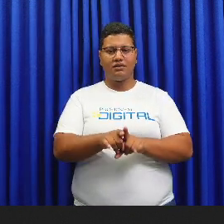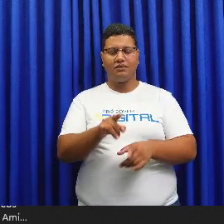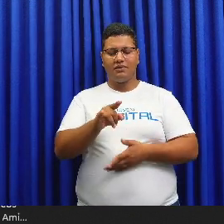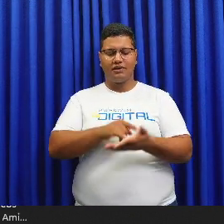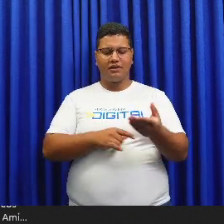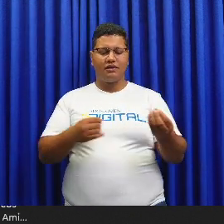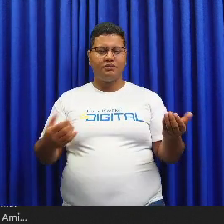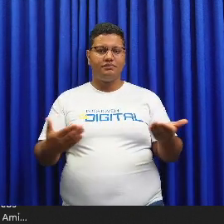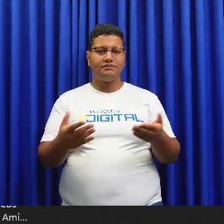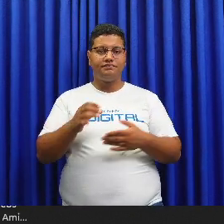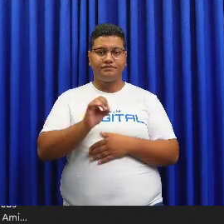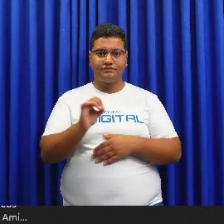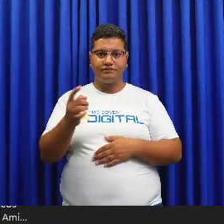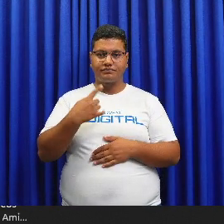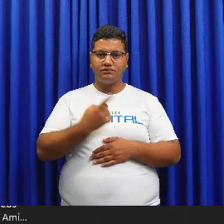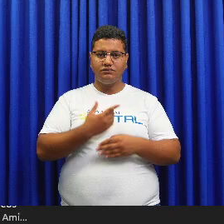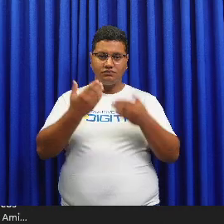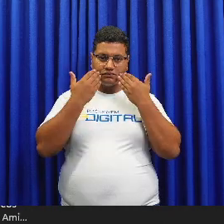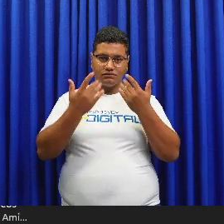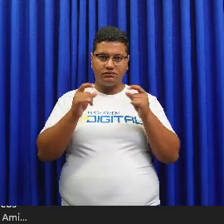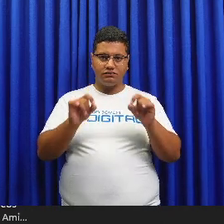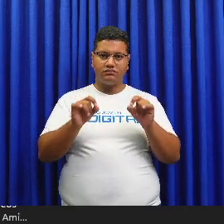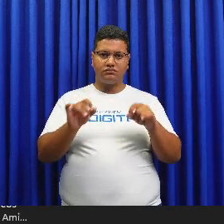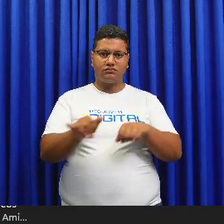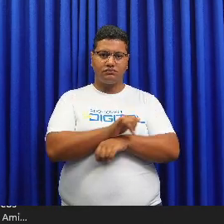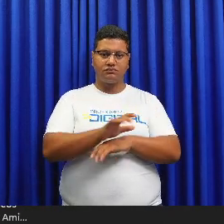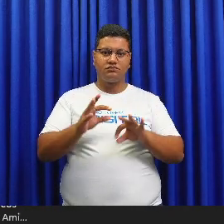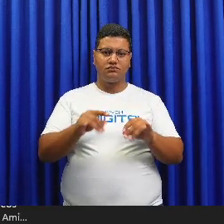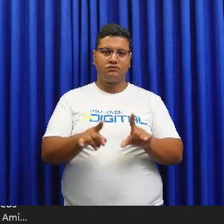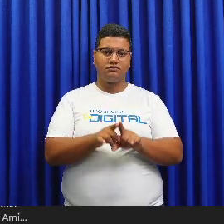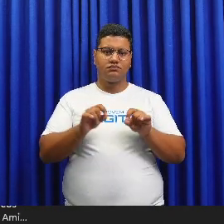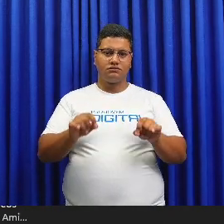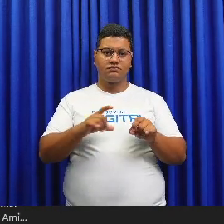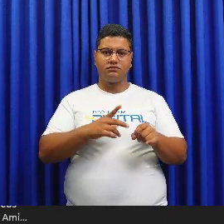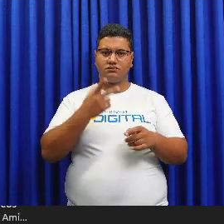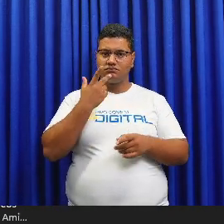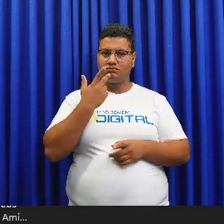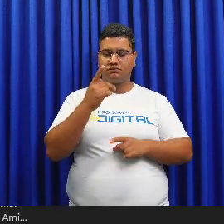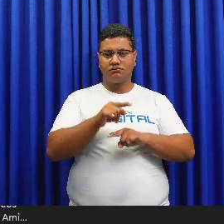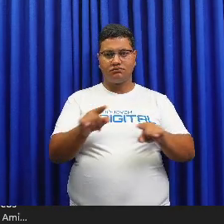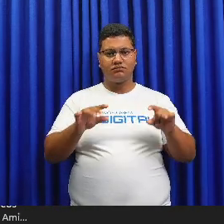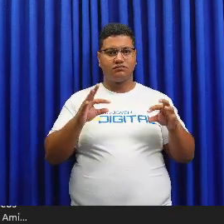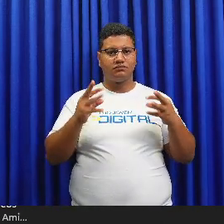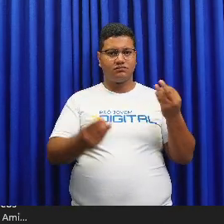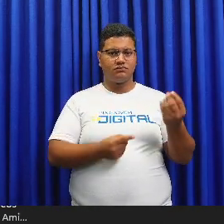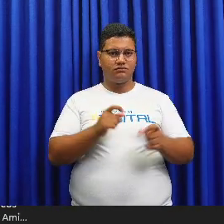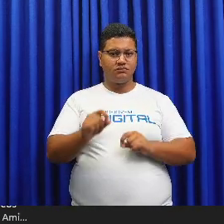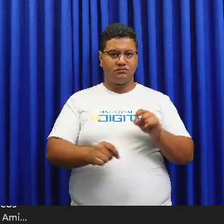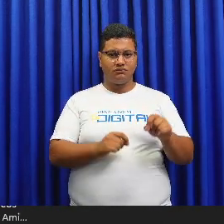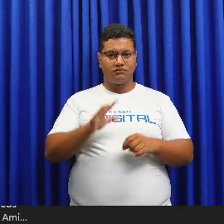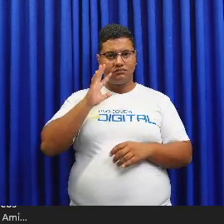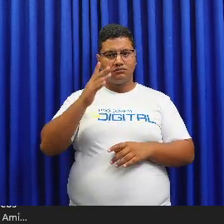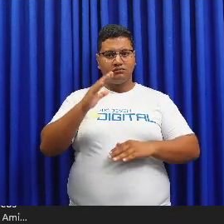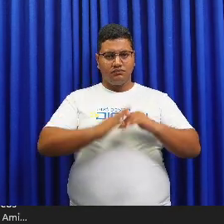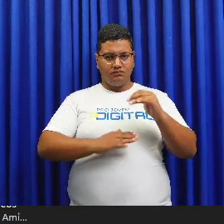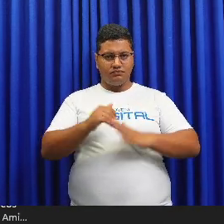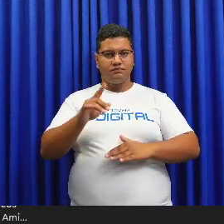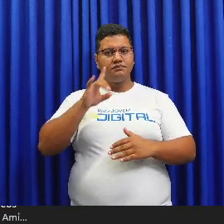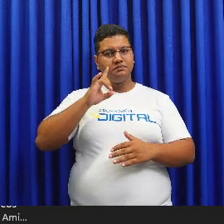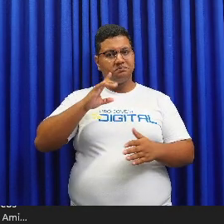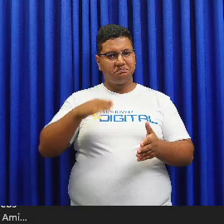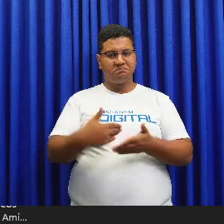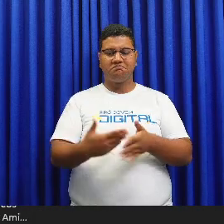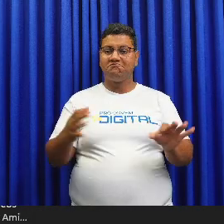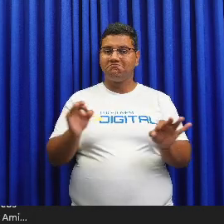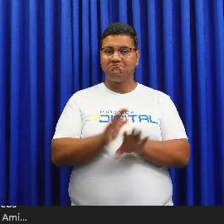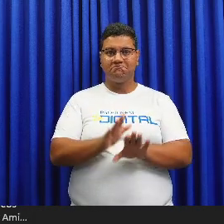zero. Mas por que a gente está te mostrando essas ferramentas? Porque elas já te apresentam aí soluções práticas que já estão